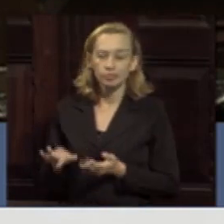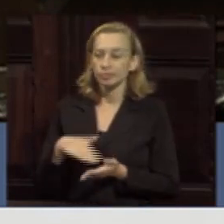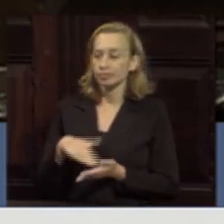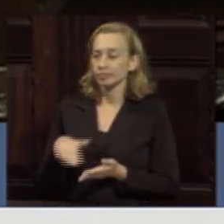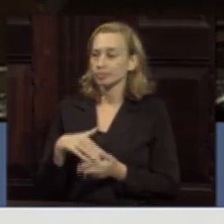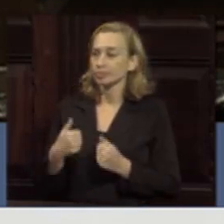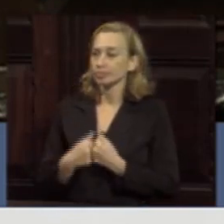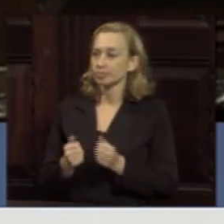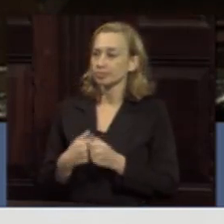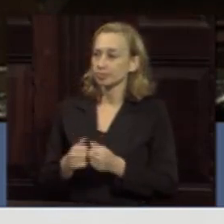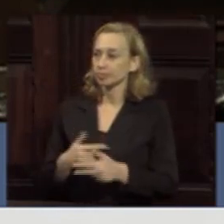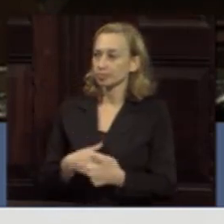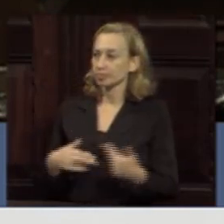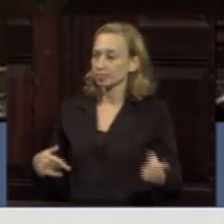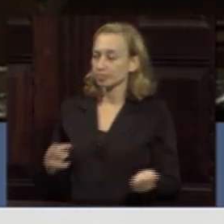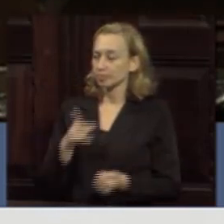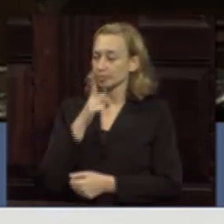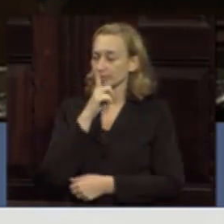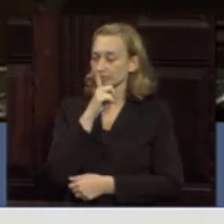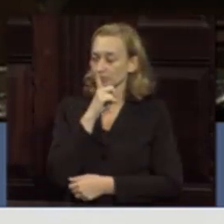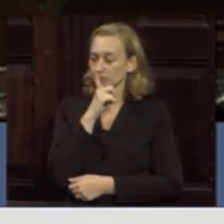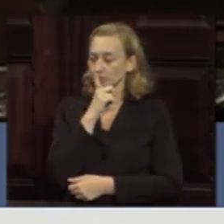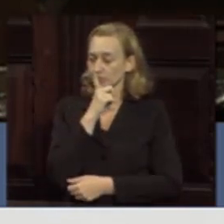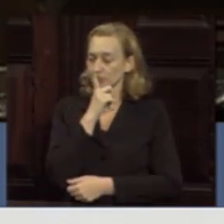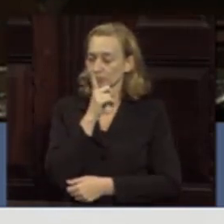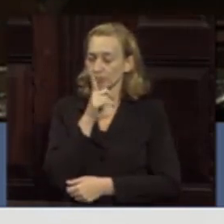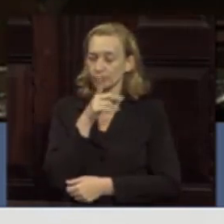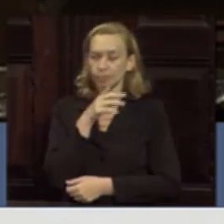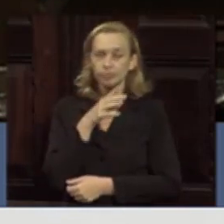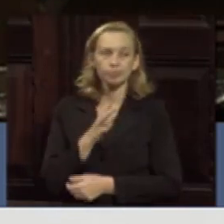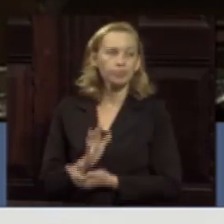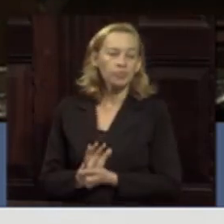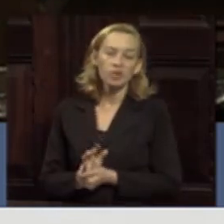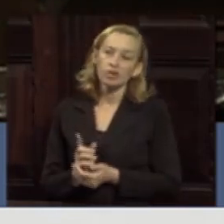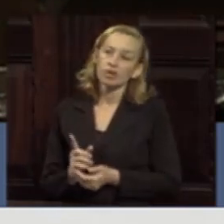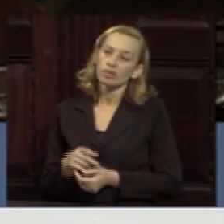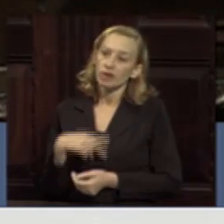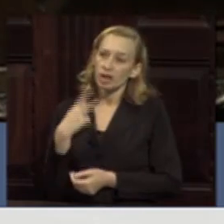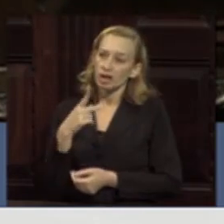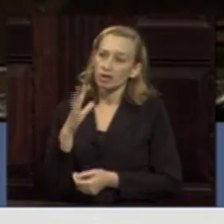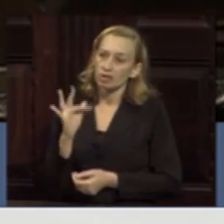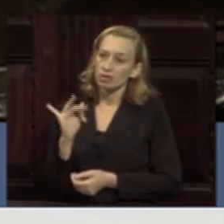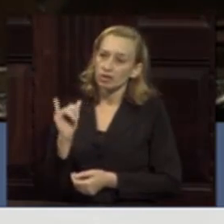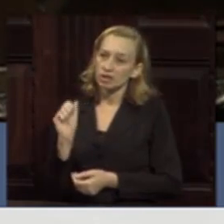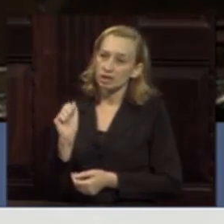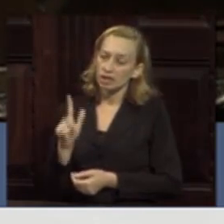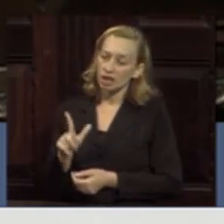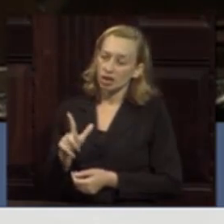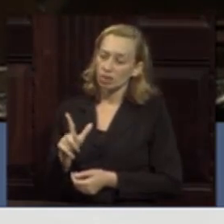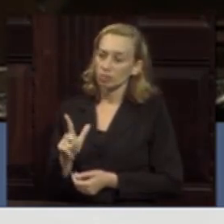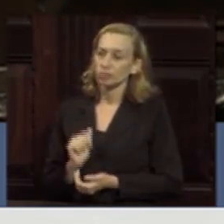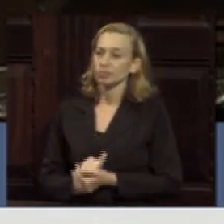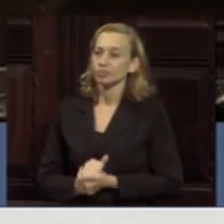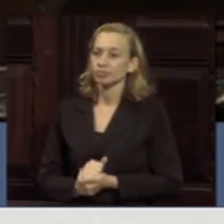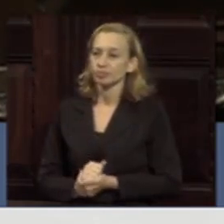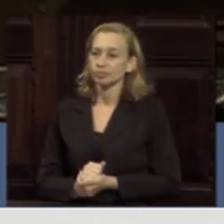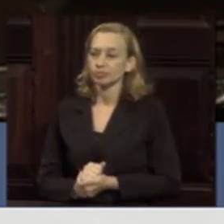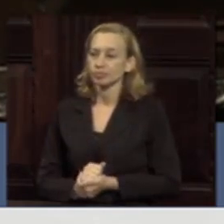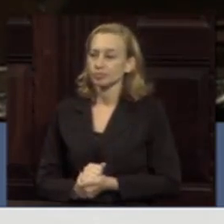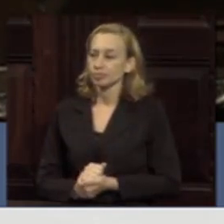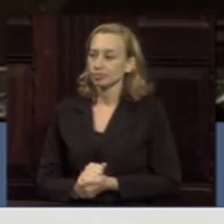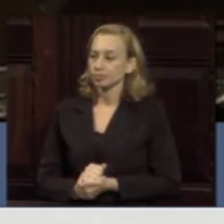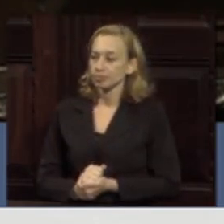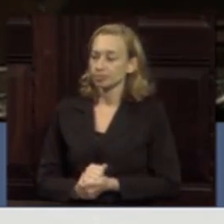Transporte e a Rio Trilhos não querem renovar. Disseram que os fiscais, que são da Rio Trilhos, que a Getransp